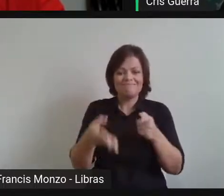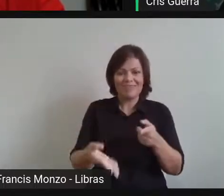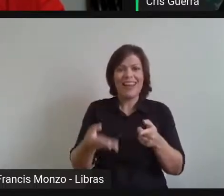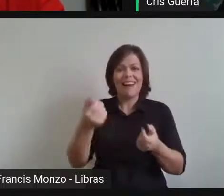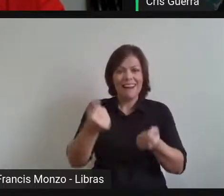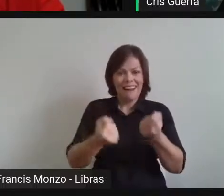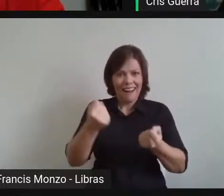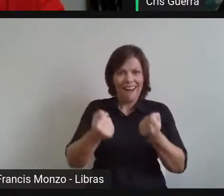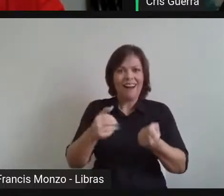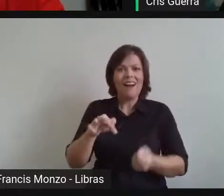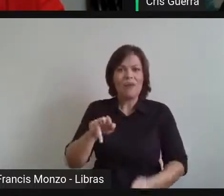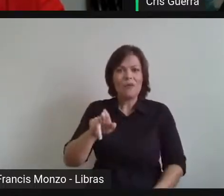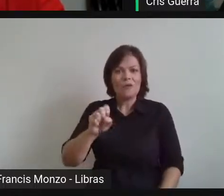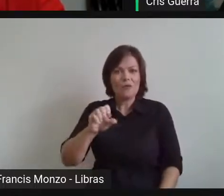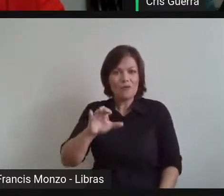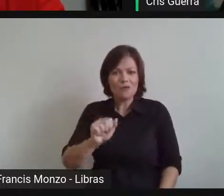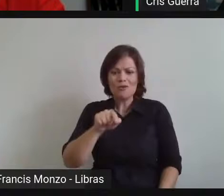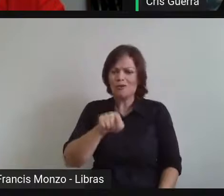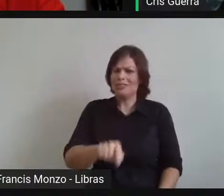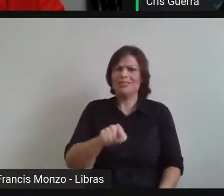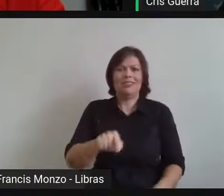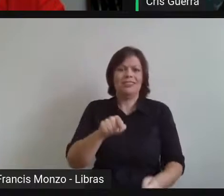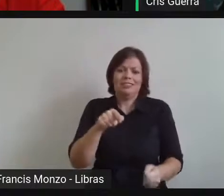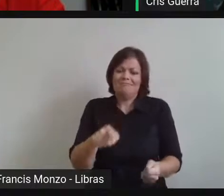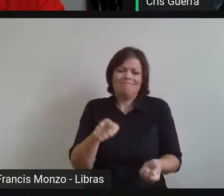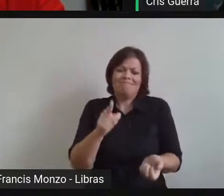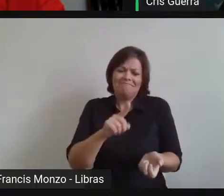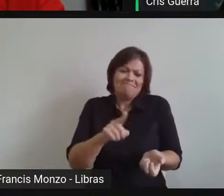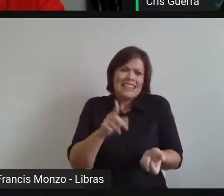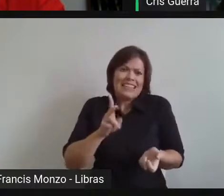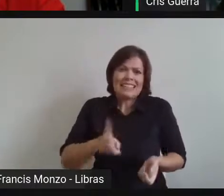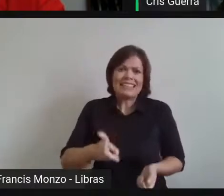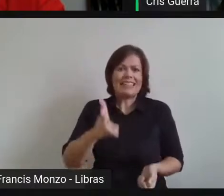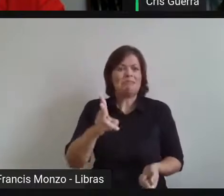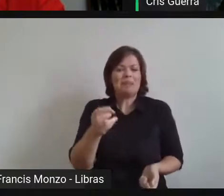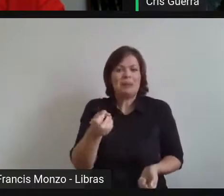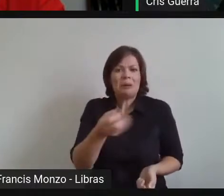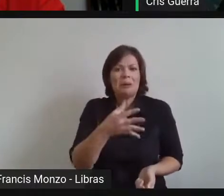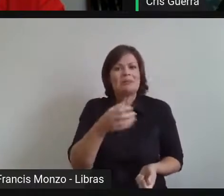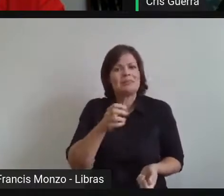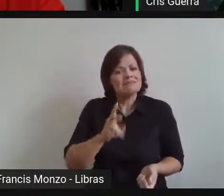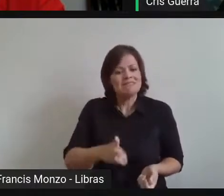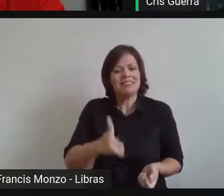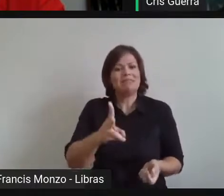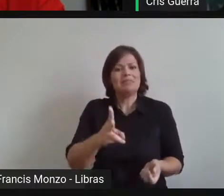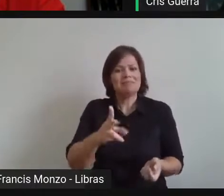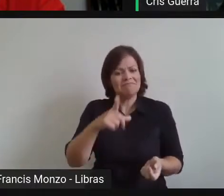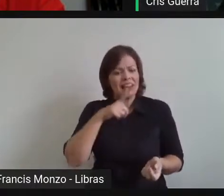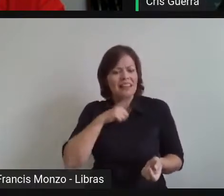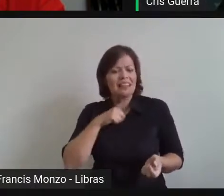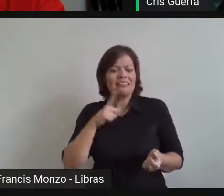você não acha ultrapassado, é sempre atual um Fusquinha, né? Assim, tem um design